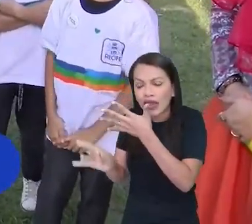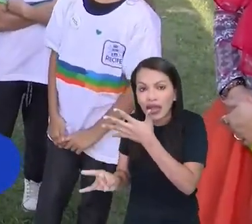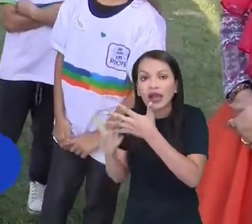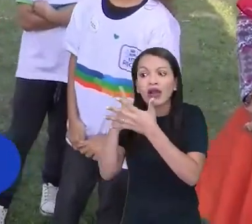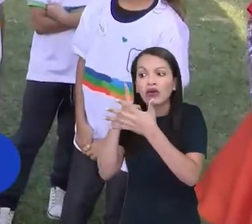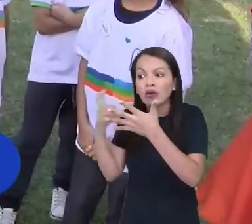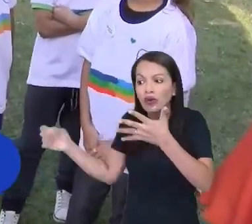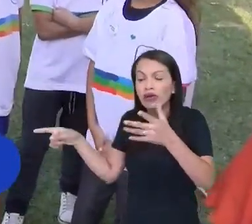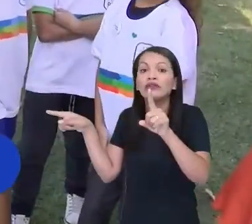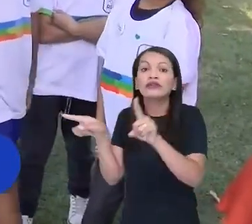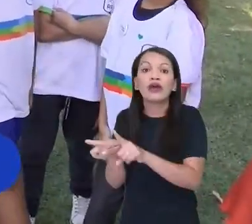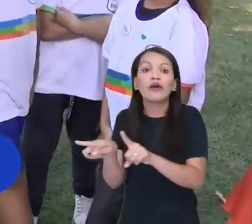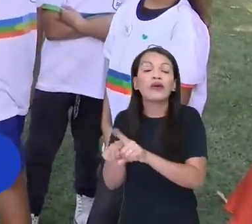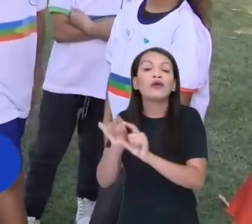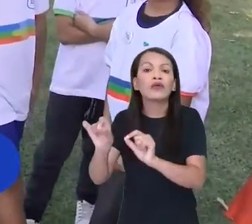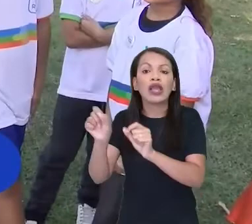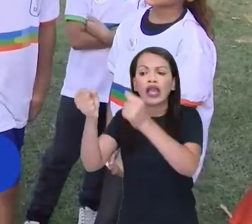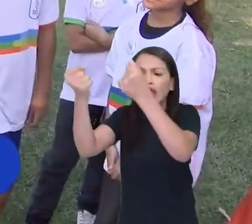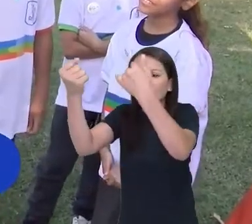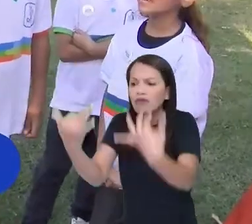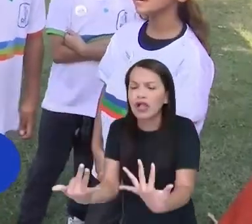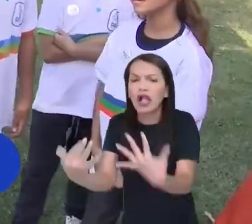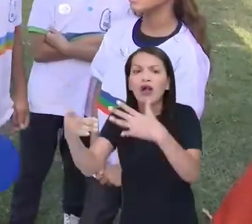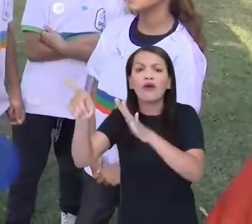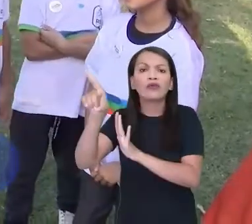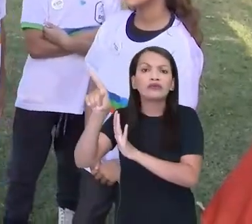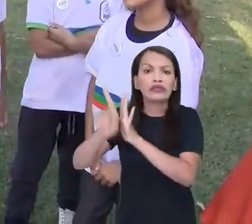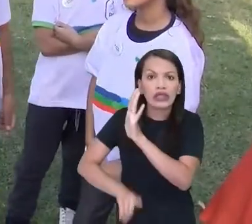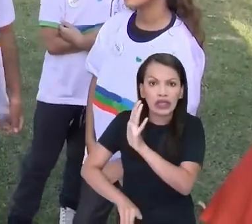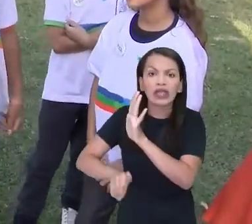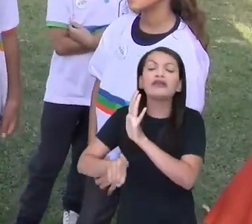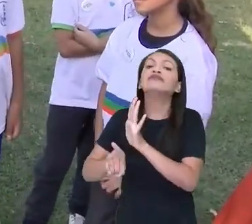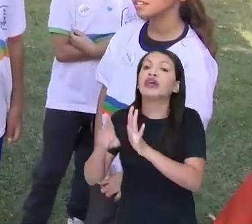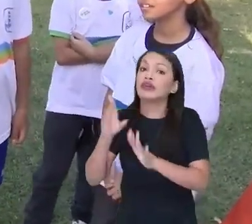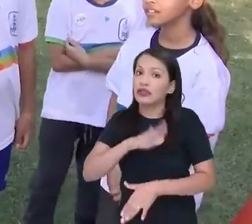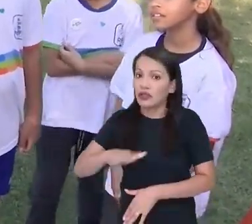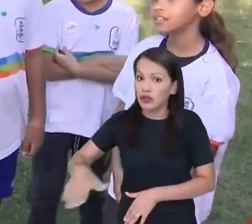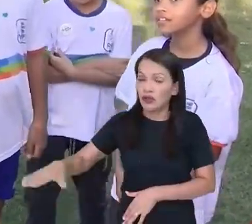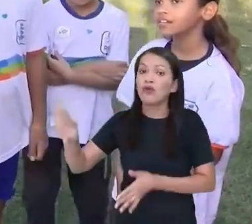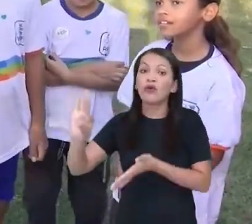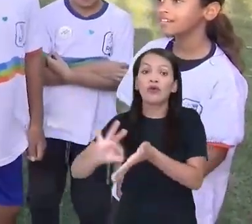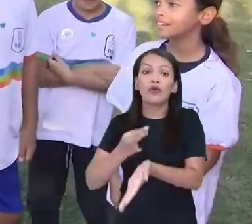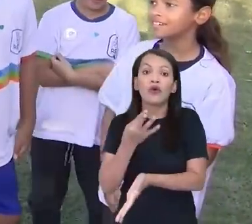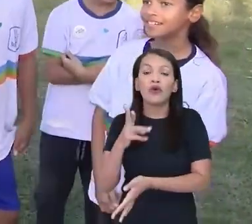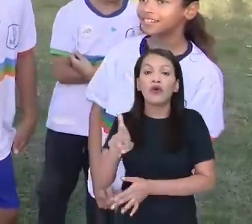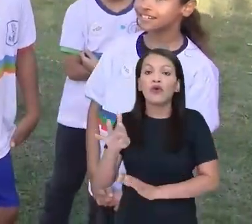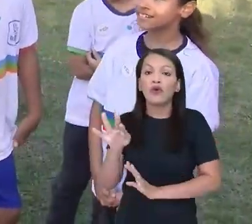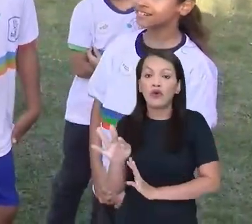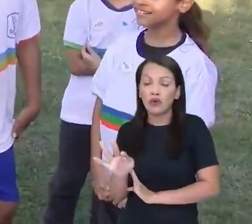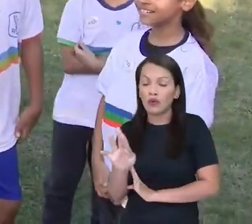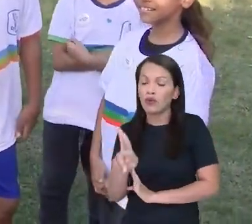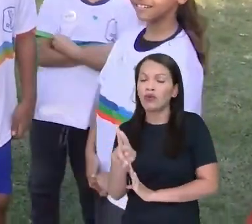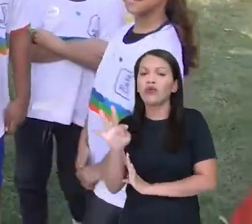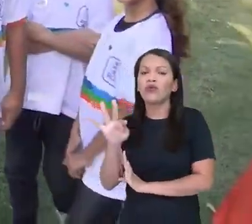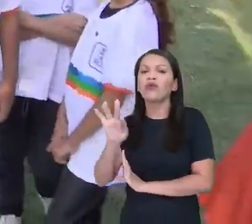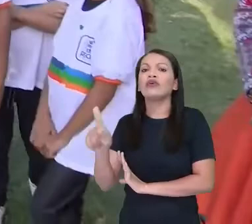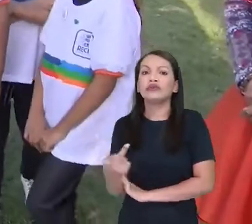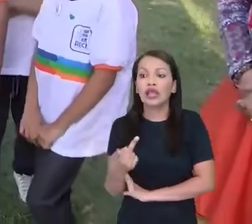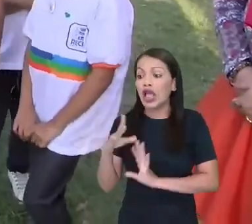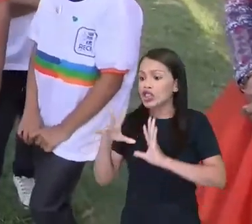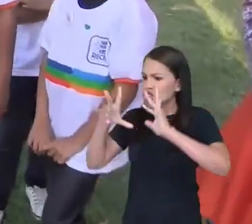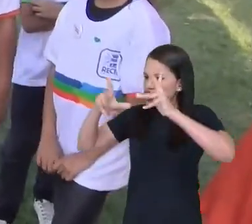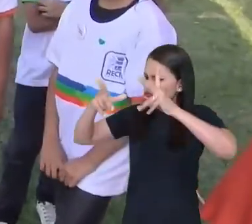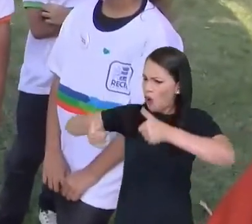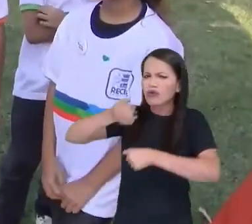contar o direito das crianças de Ruth Rocha. Toda criança do mundo deve